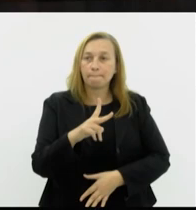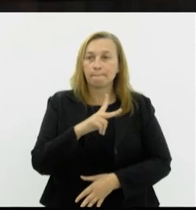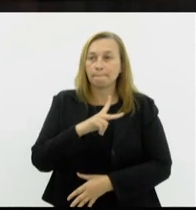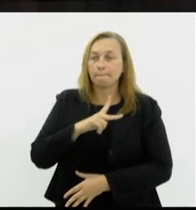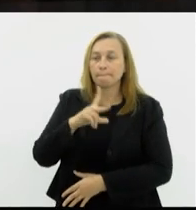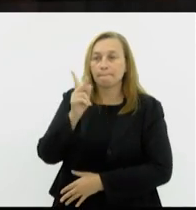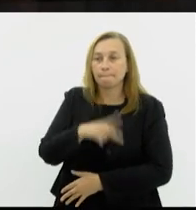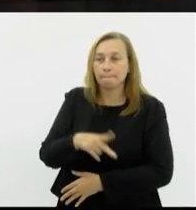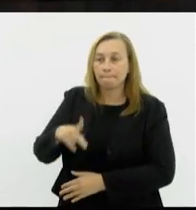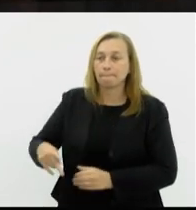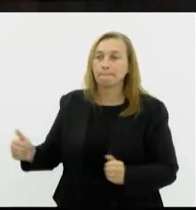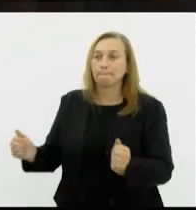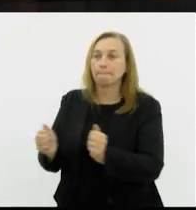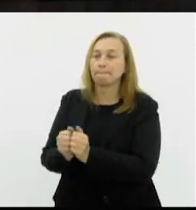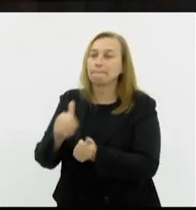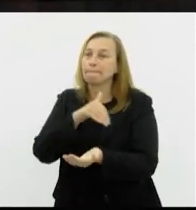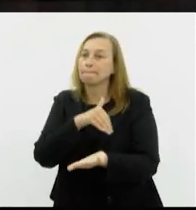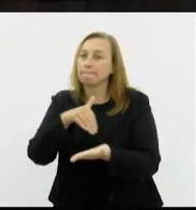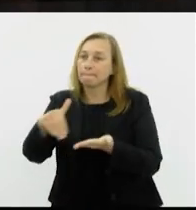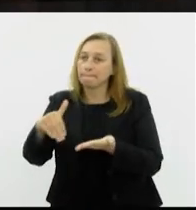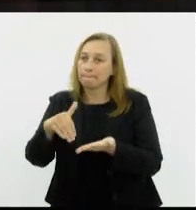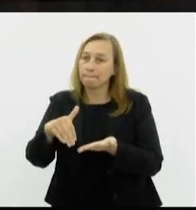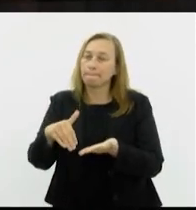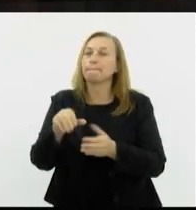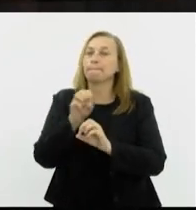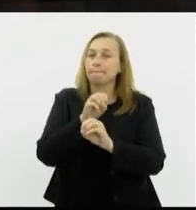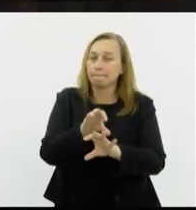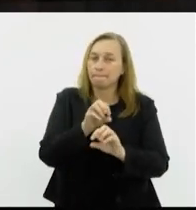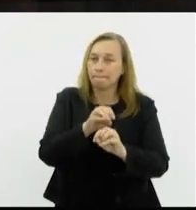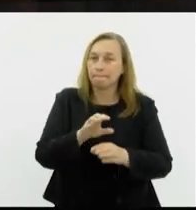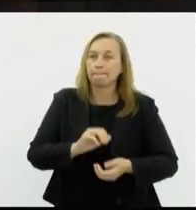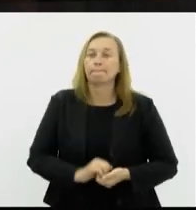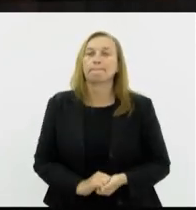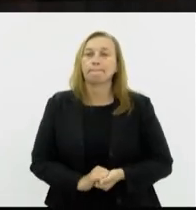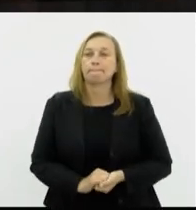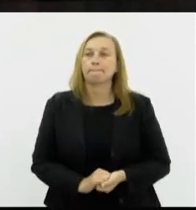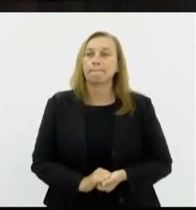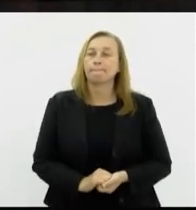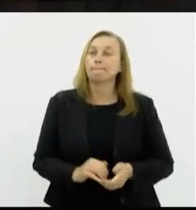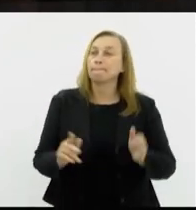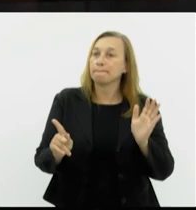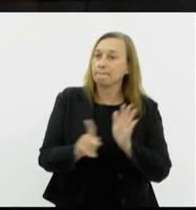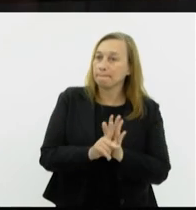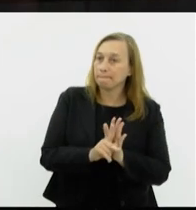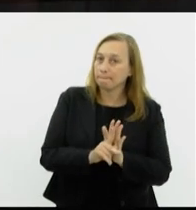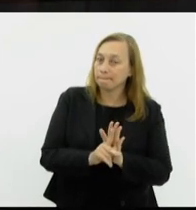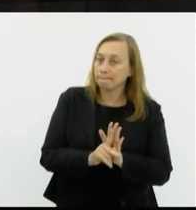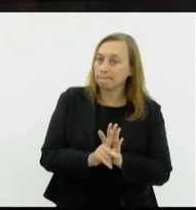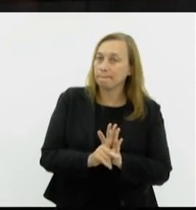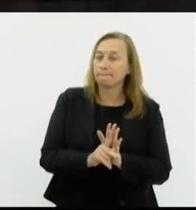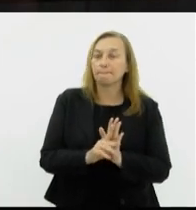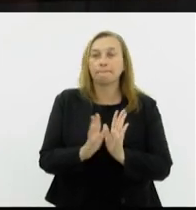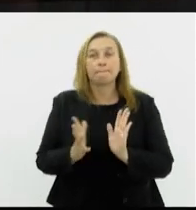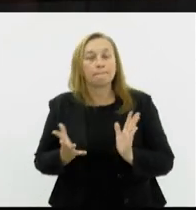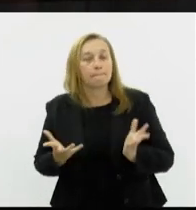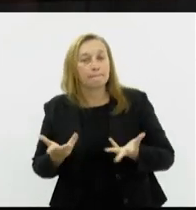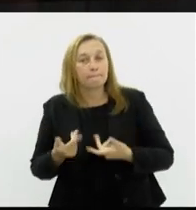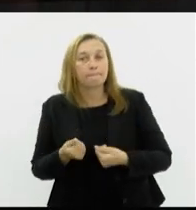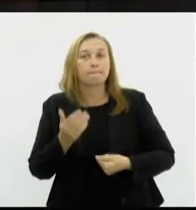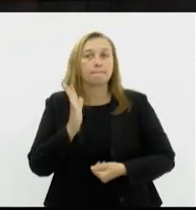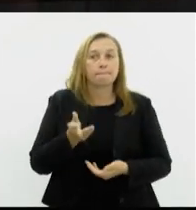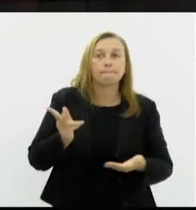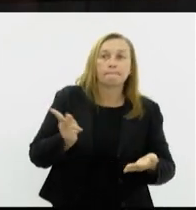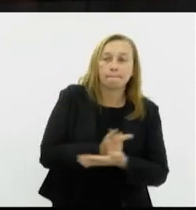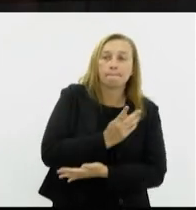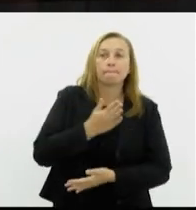professores, juntamente com a Secretaria de Educação. Isso é um projeto exitoso que já acontece